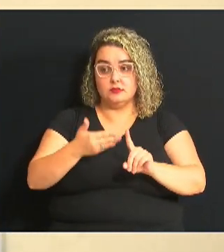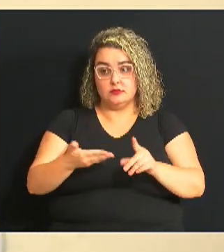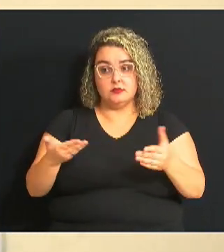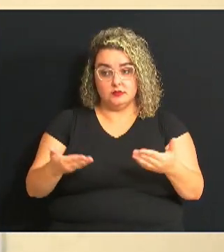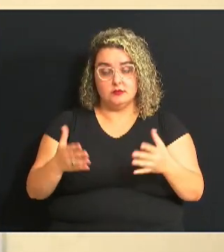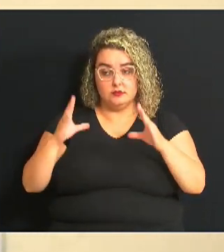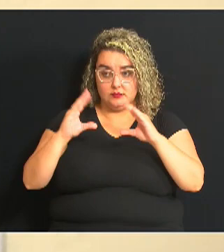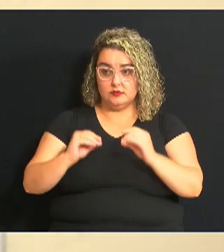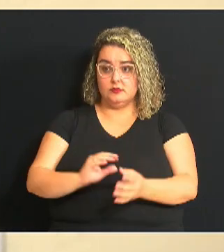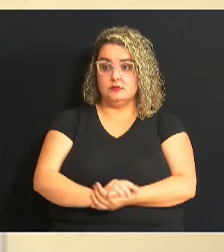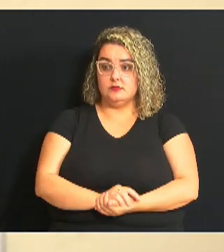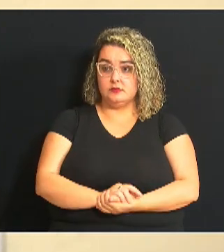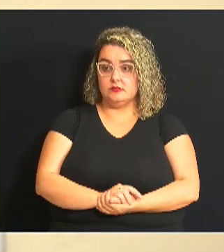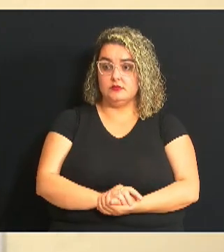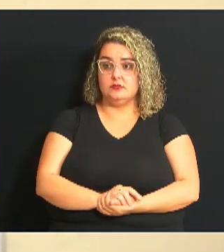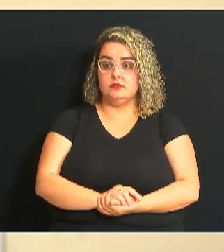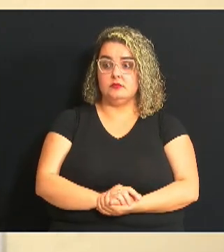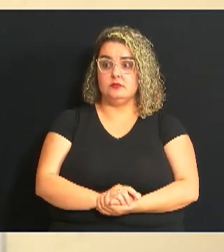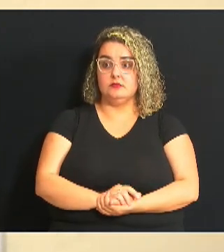ela nada mais, ela